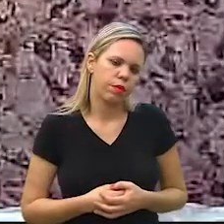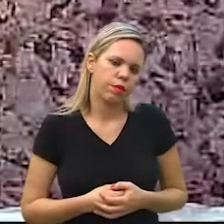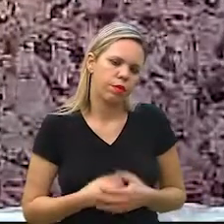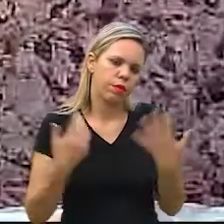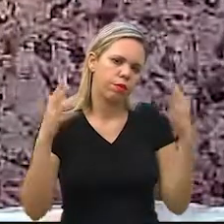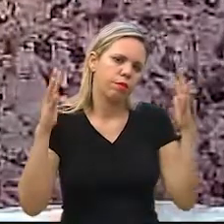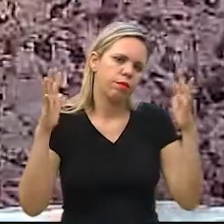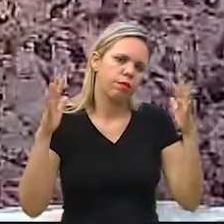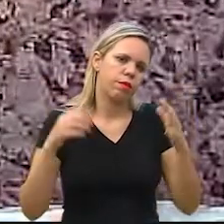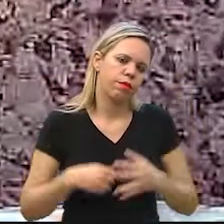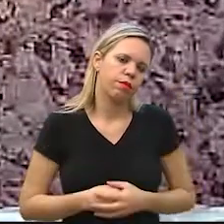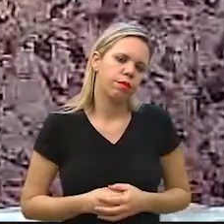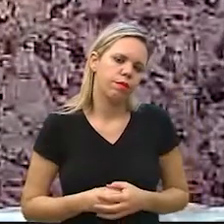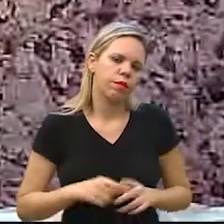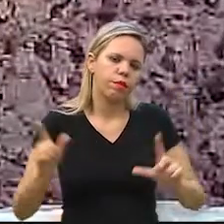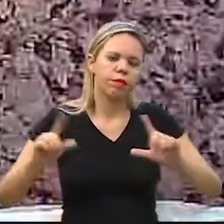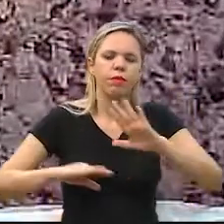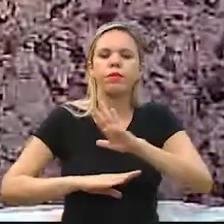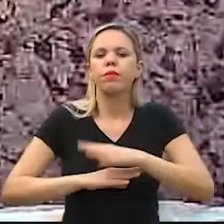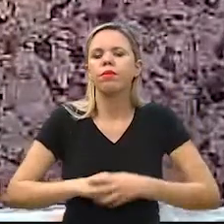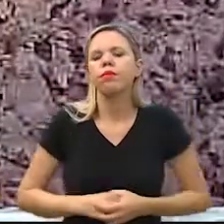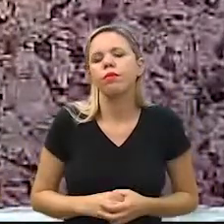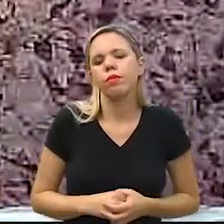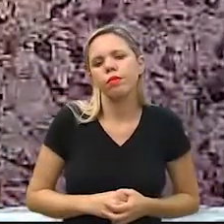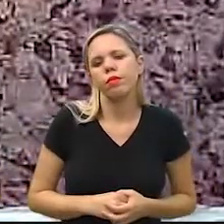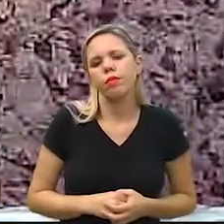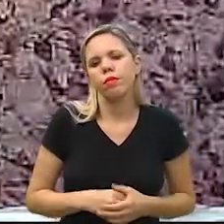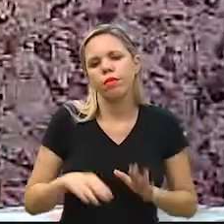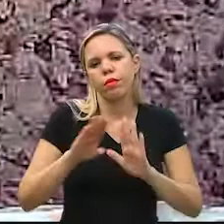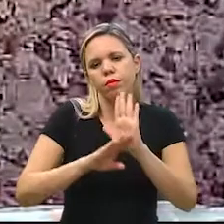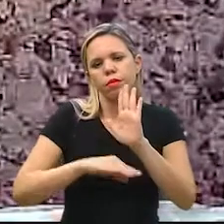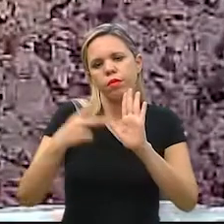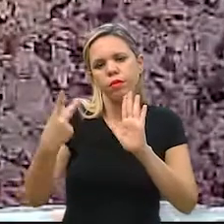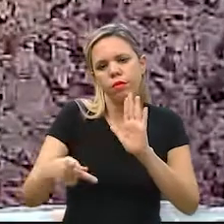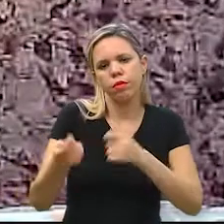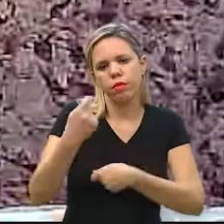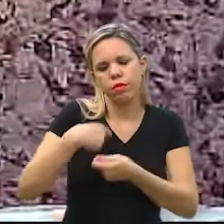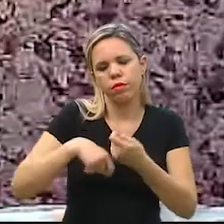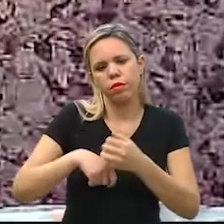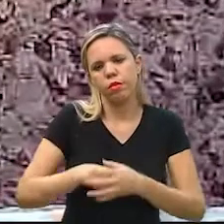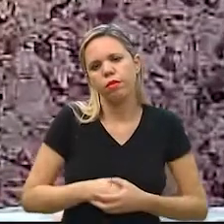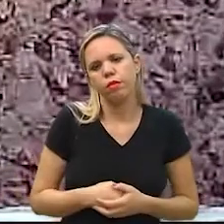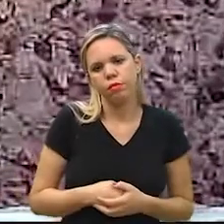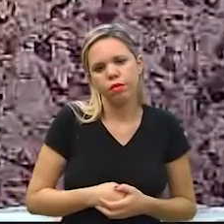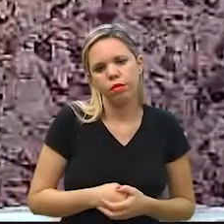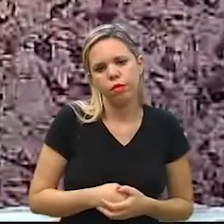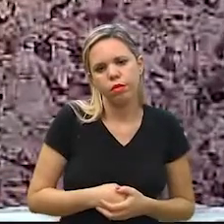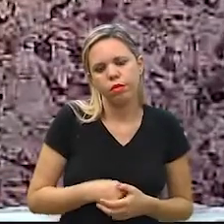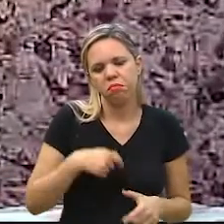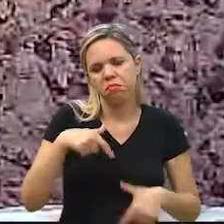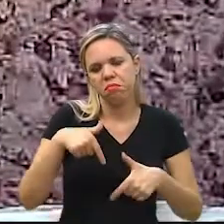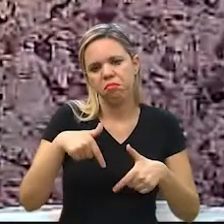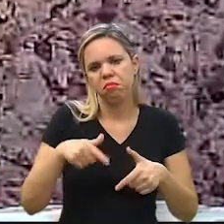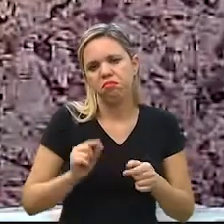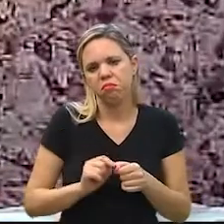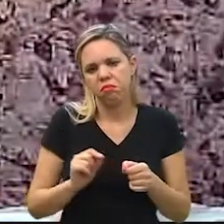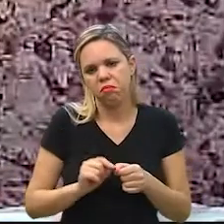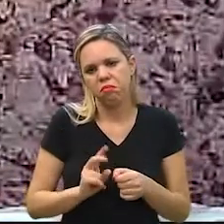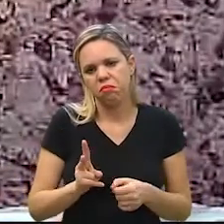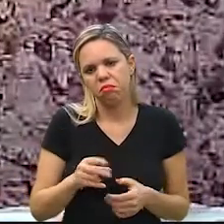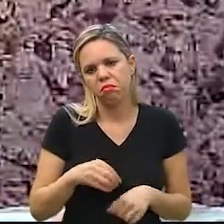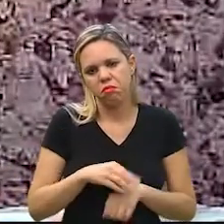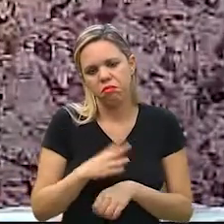parabenizar a TV Câmara e o seu programa, Questão de Ordem. pelo trabalho que tem sido